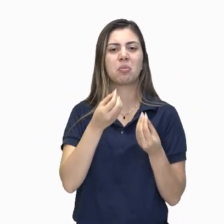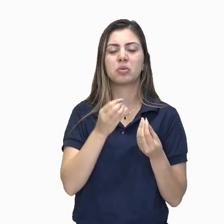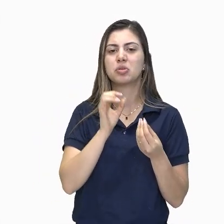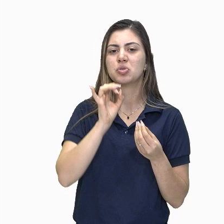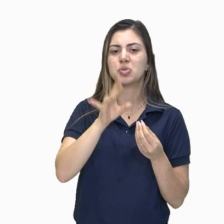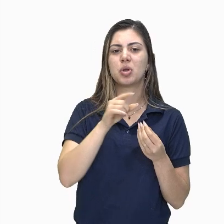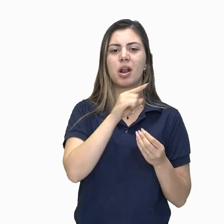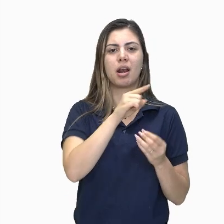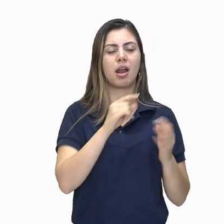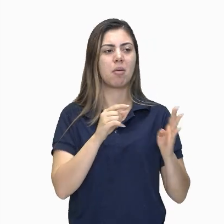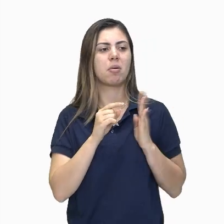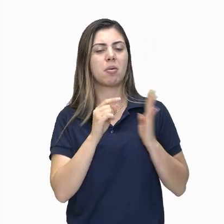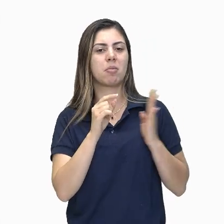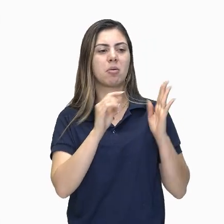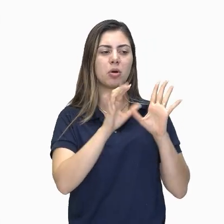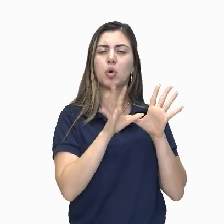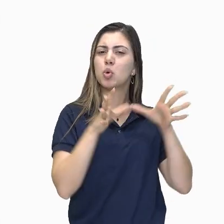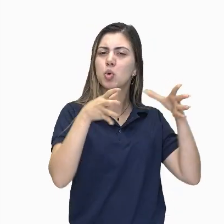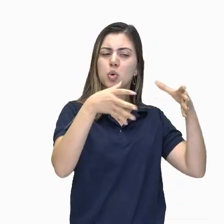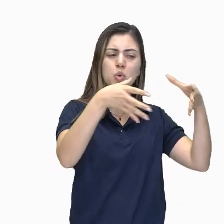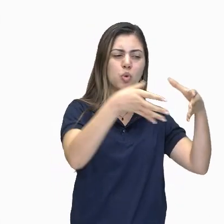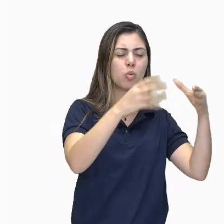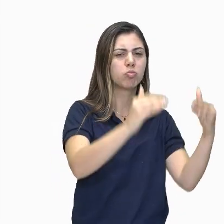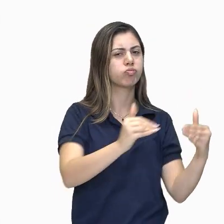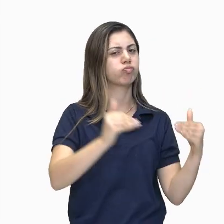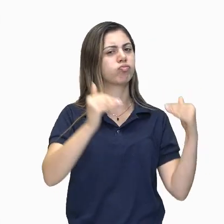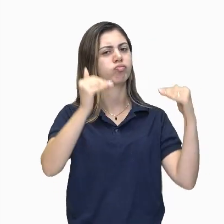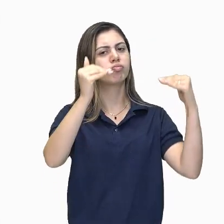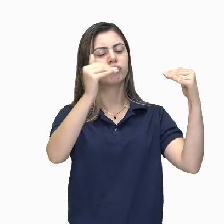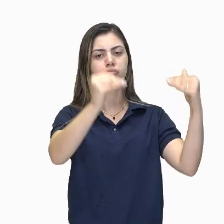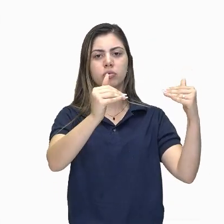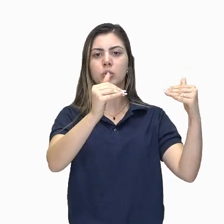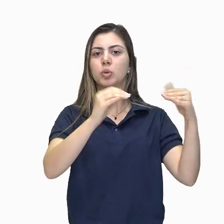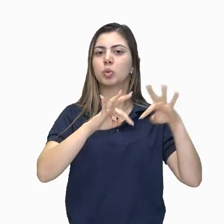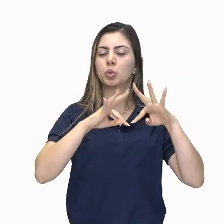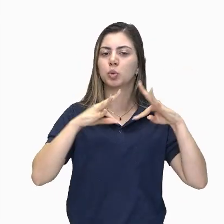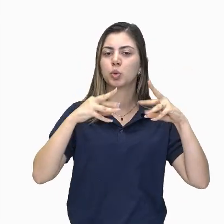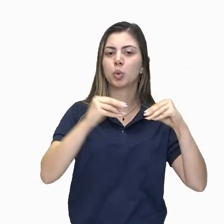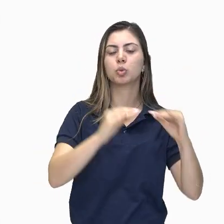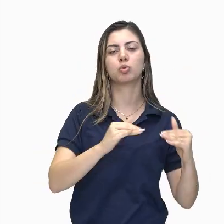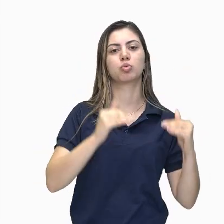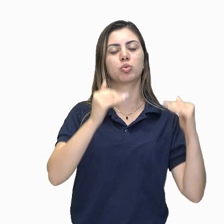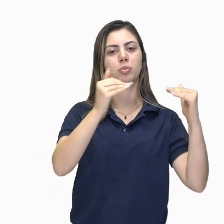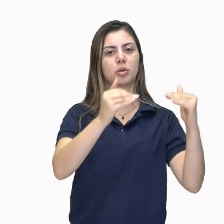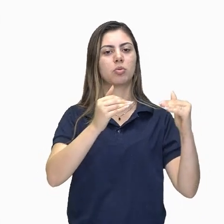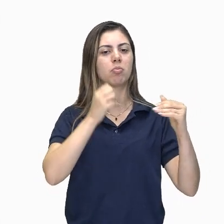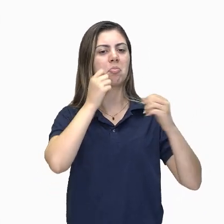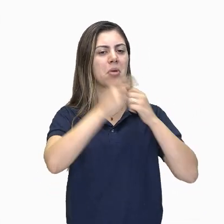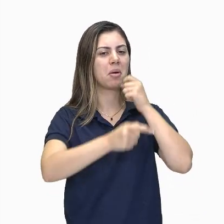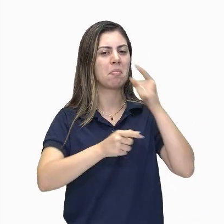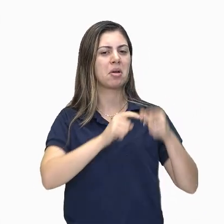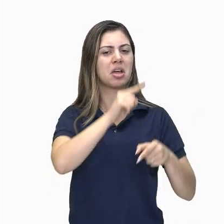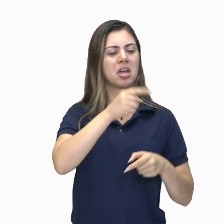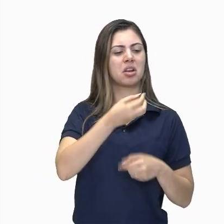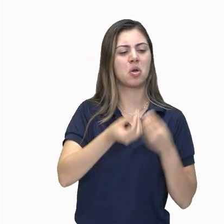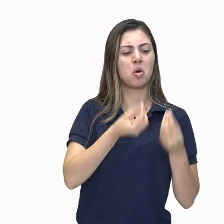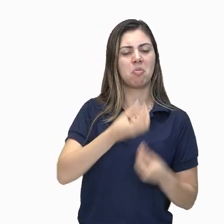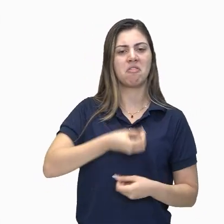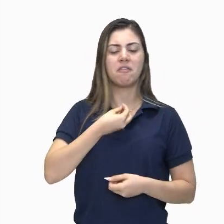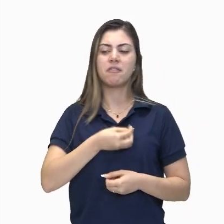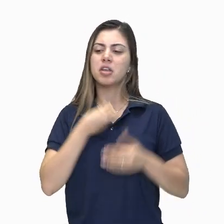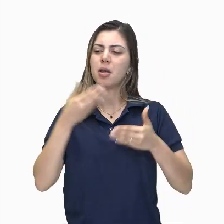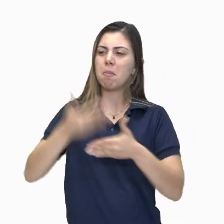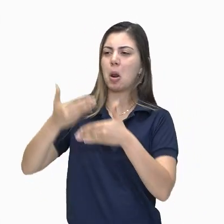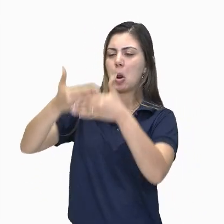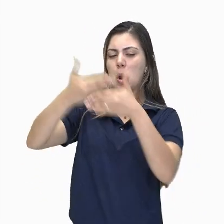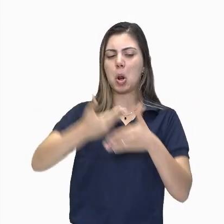pouquinho também sobre essa aristocracia mais voltada para o imperialismo, que vivem dentro de muros sem